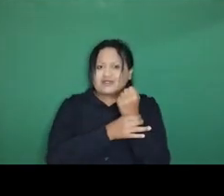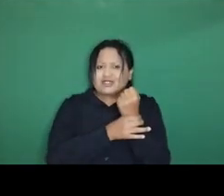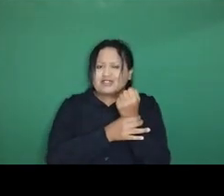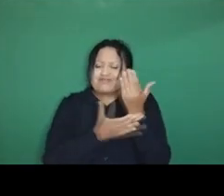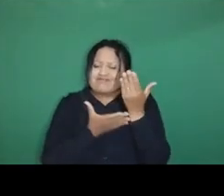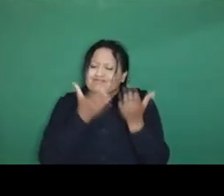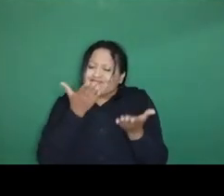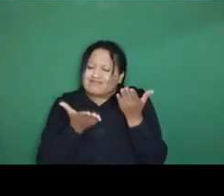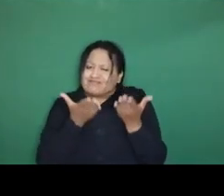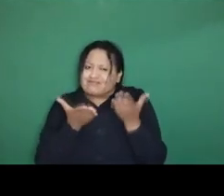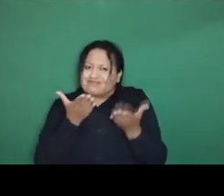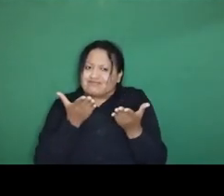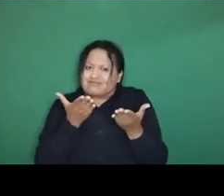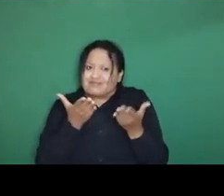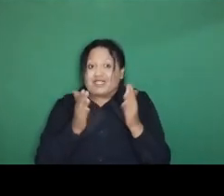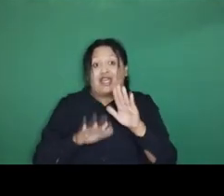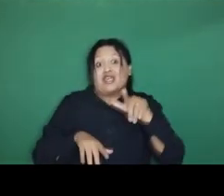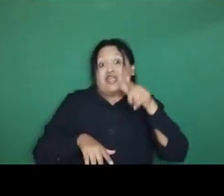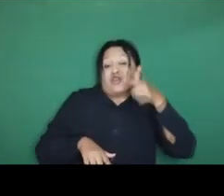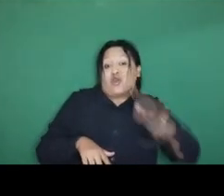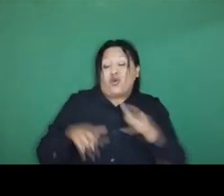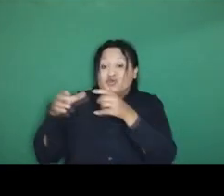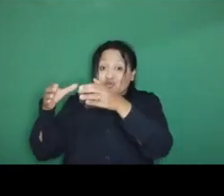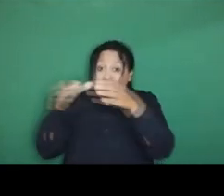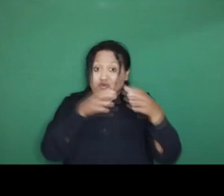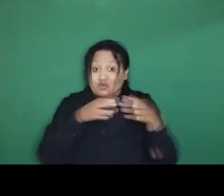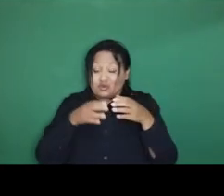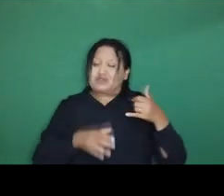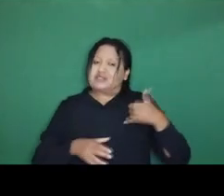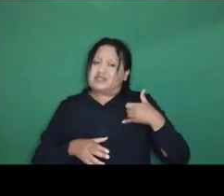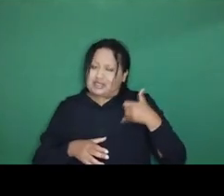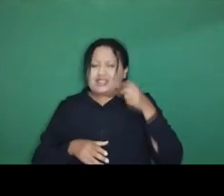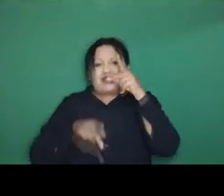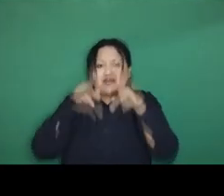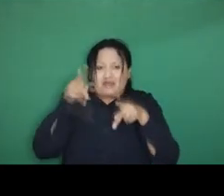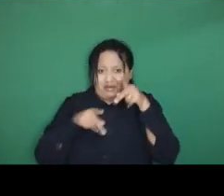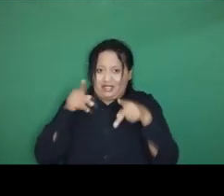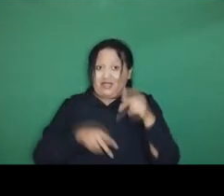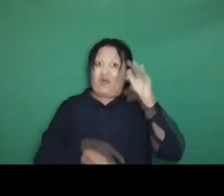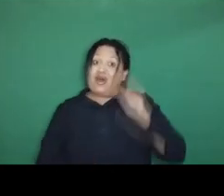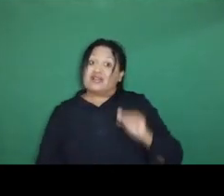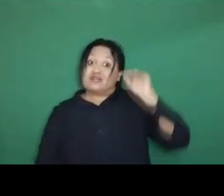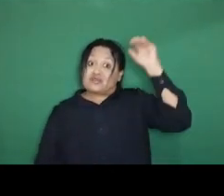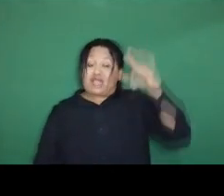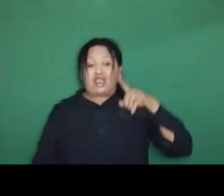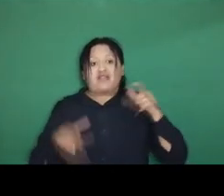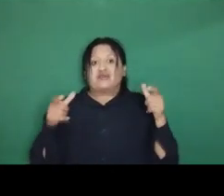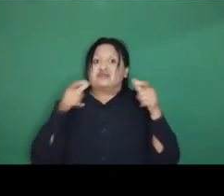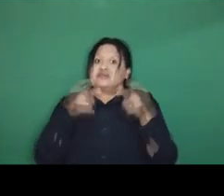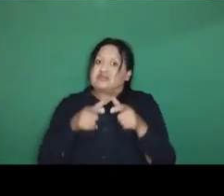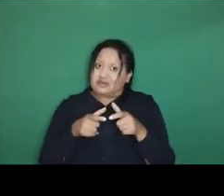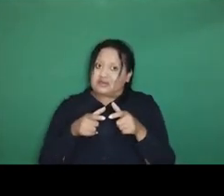a certa estabilidade e em outros grupos etários né da população adulta que houve uma redução